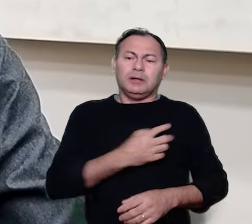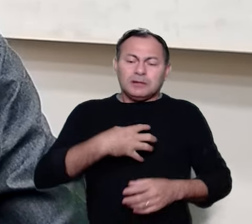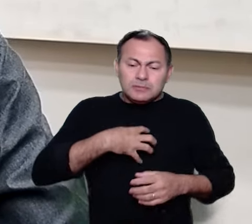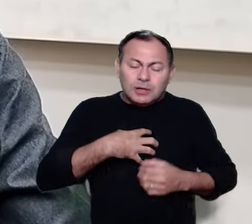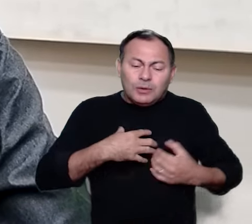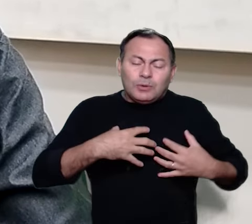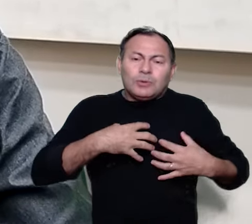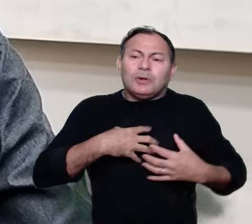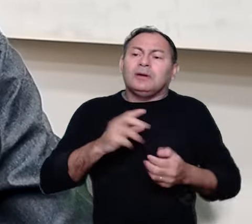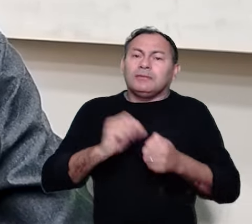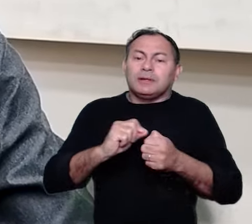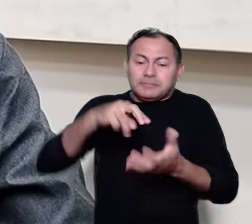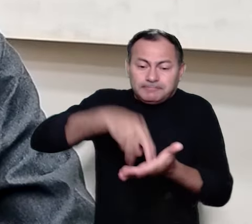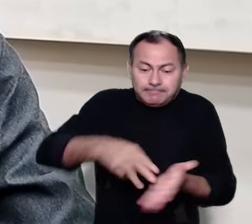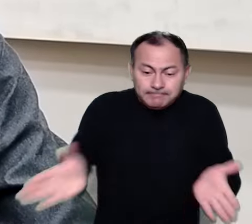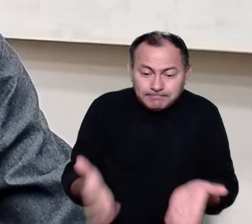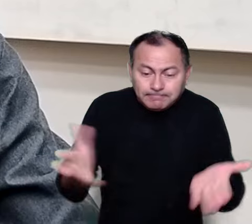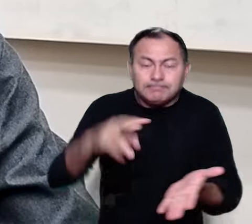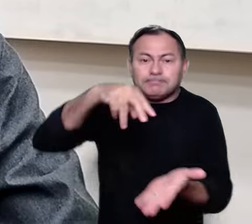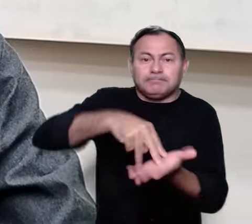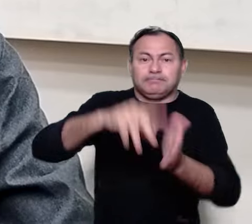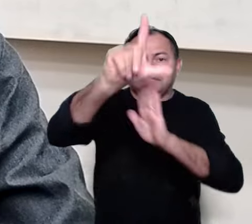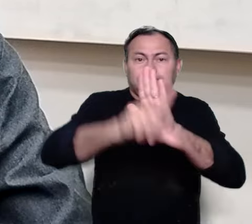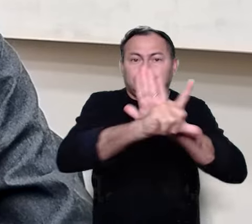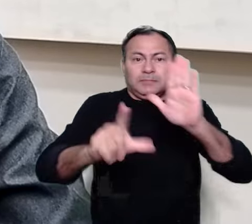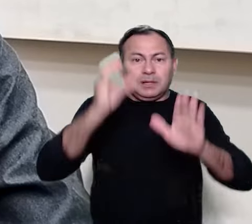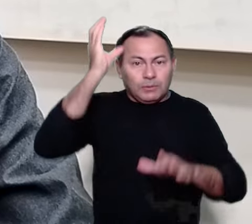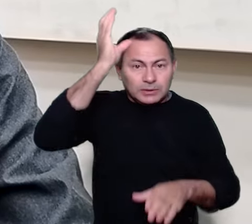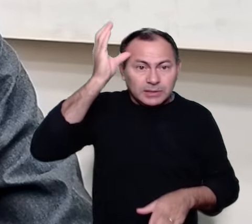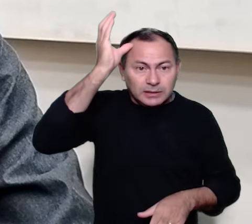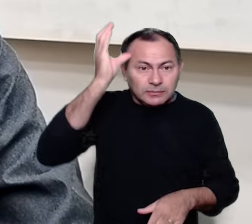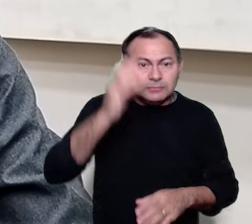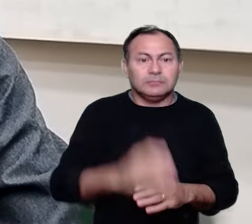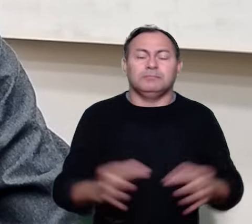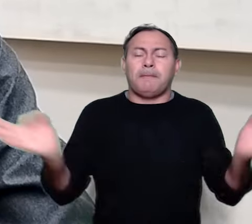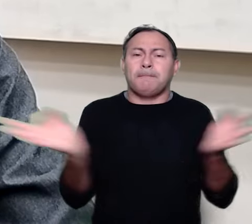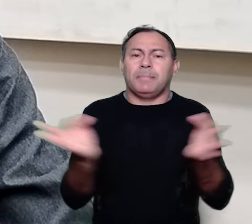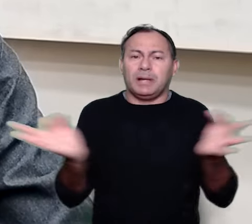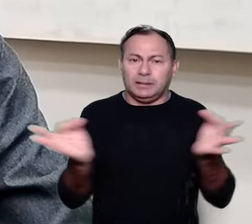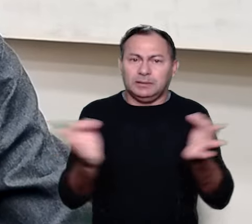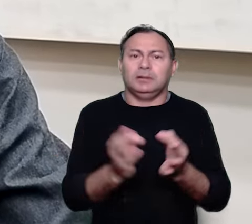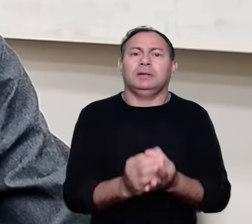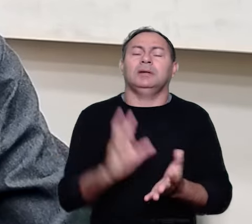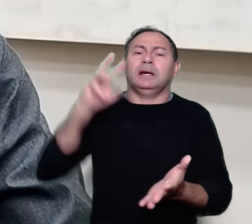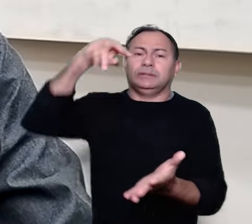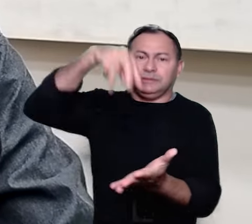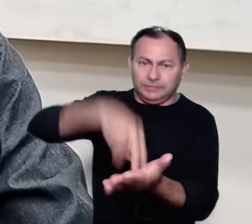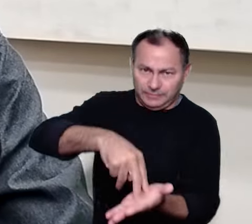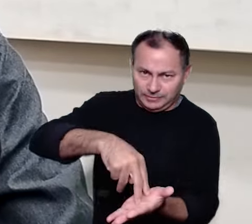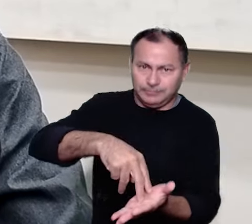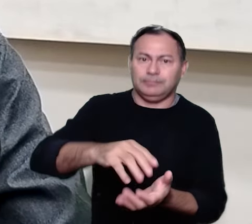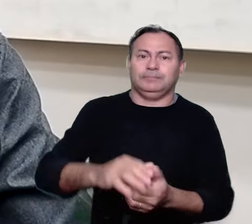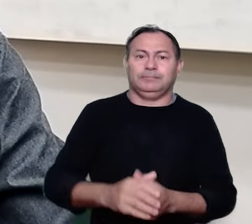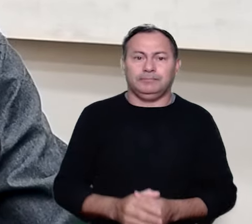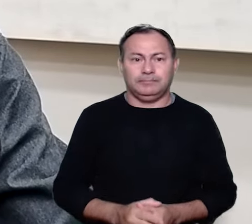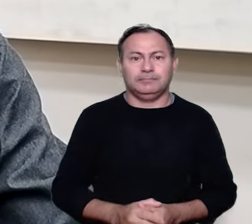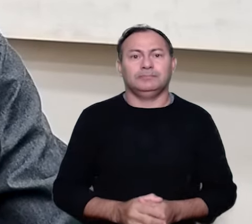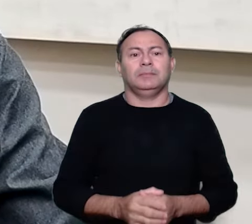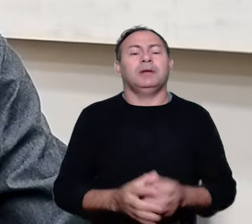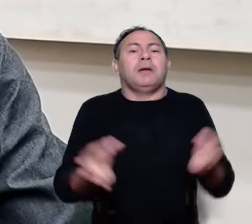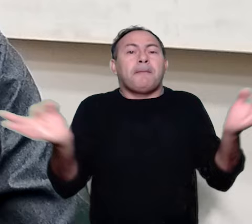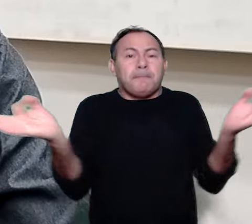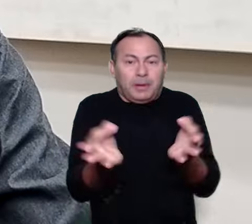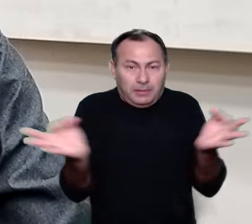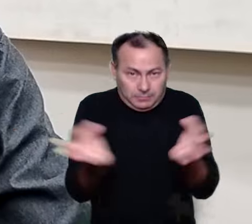pessoas e favorecer que elas participem da liturgia de forma consciente, plena e